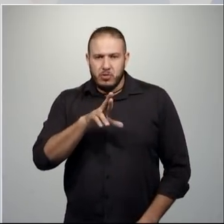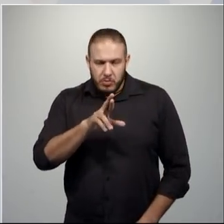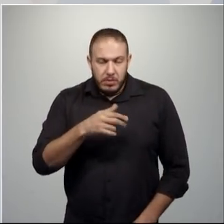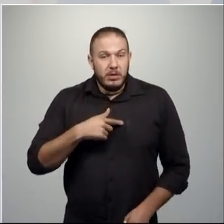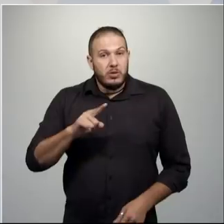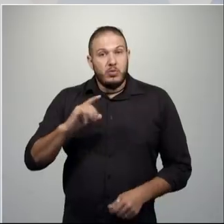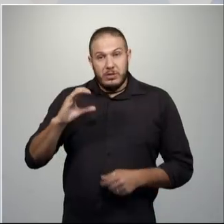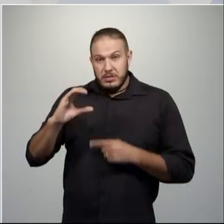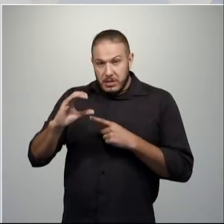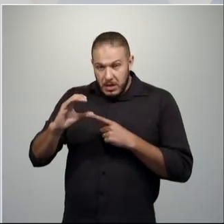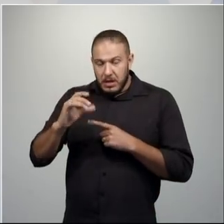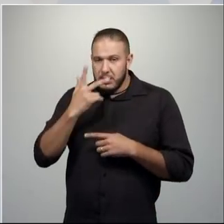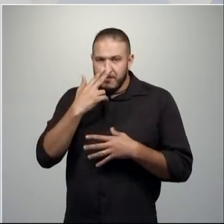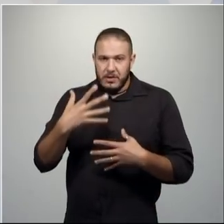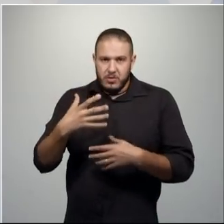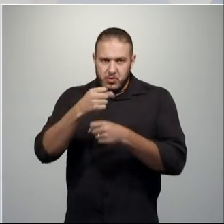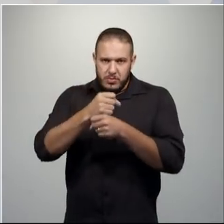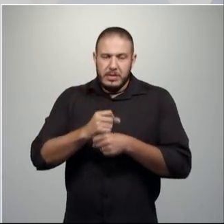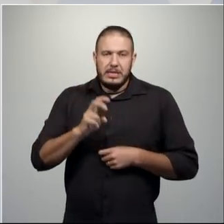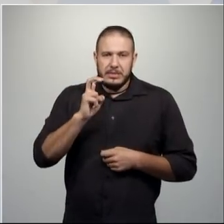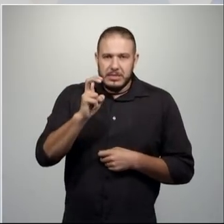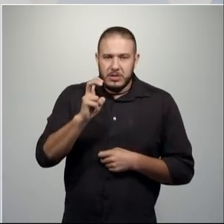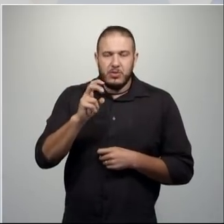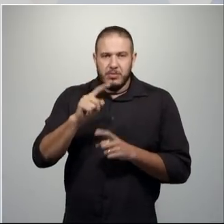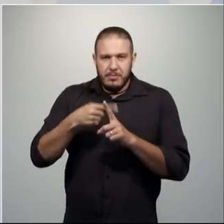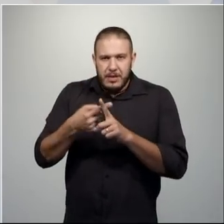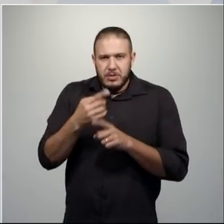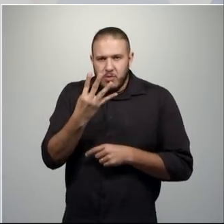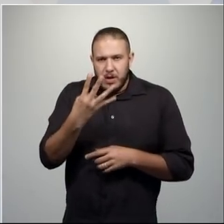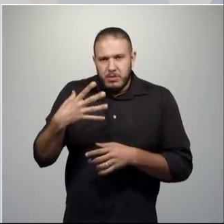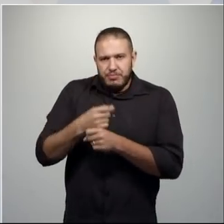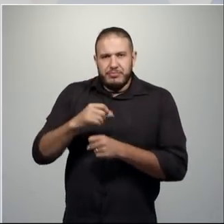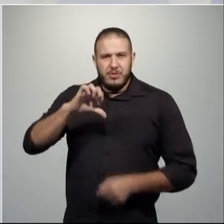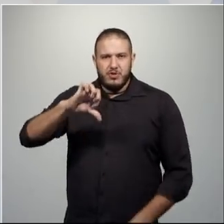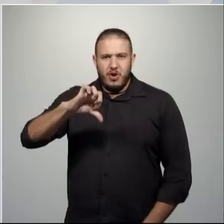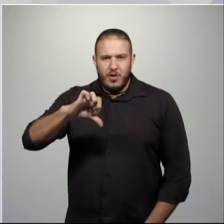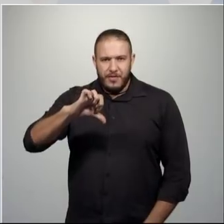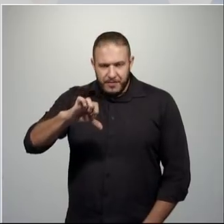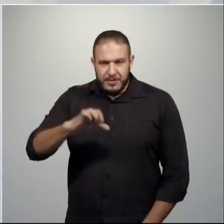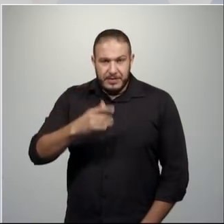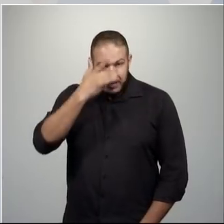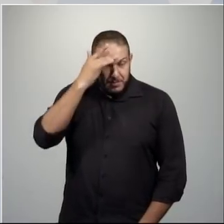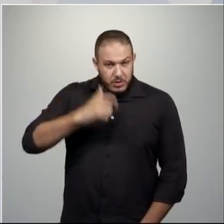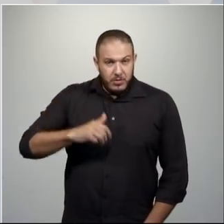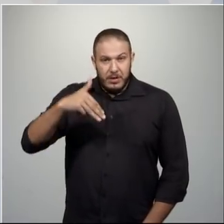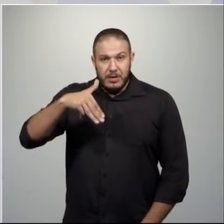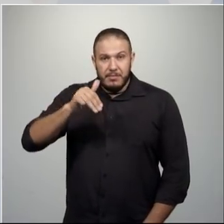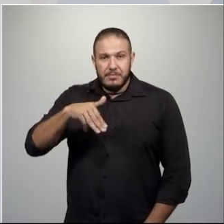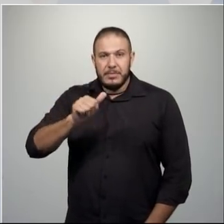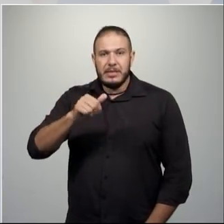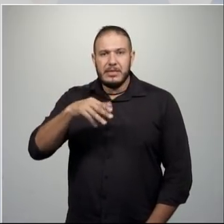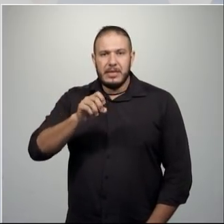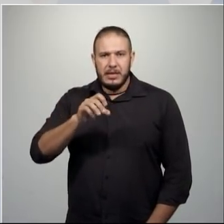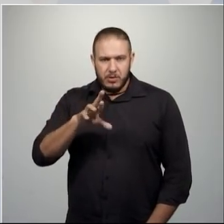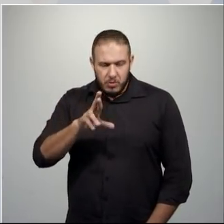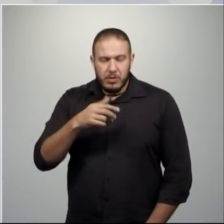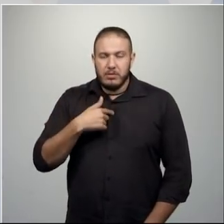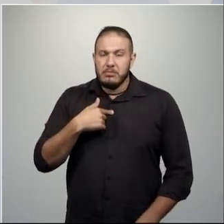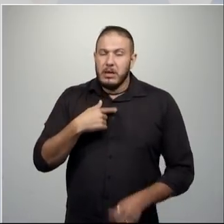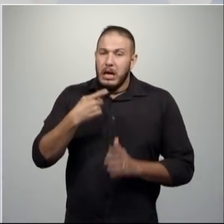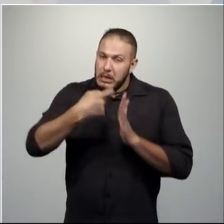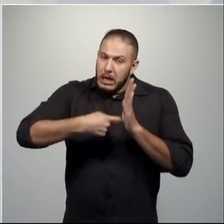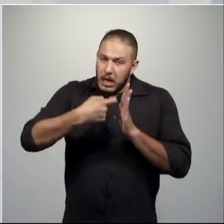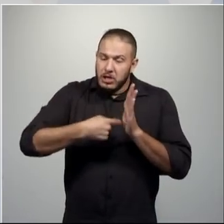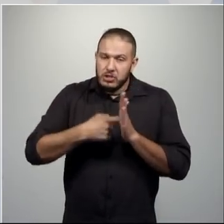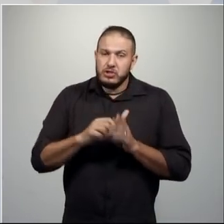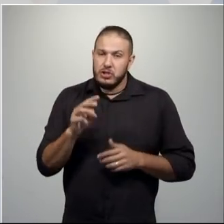a soma é 5 mais 49 eo minerador recebe a taxa de transação de 3 mais um